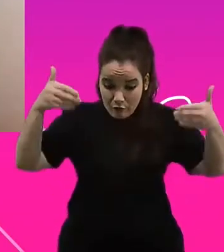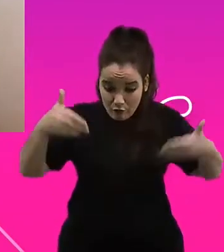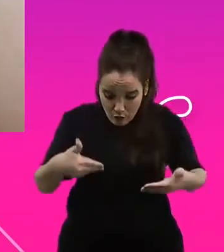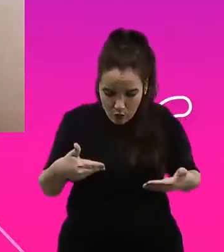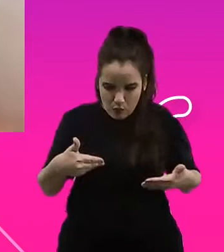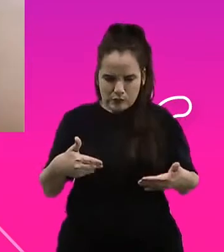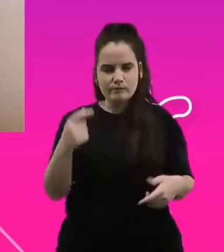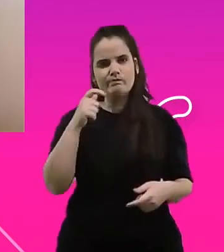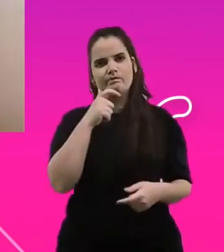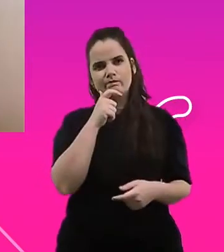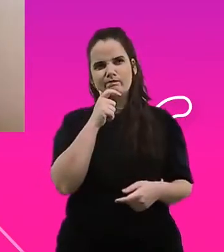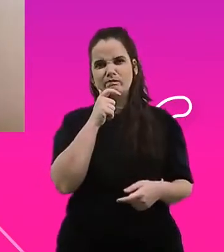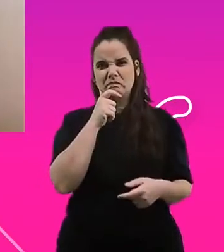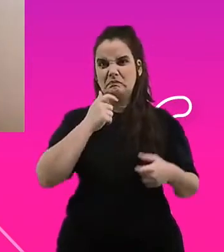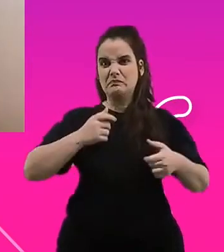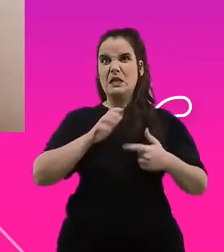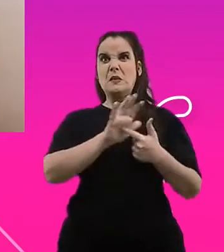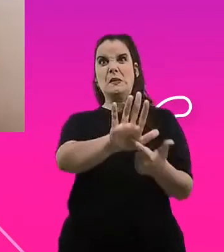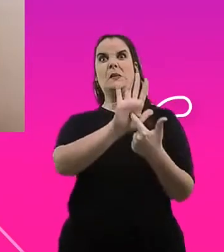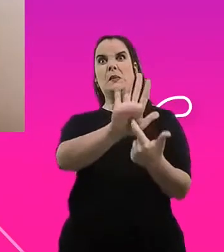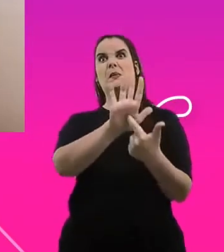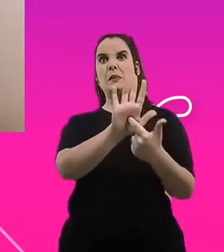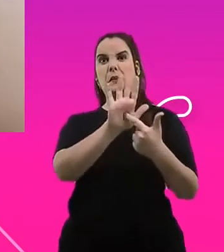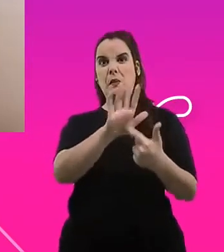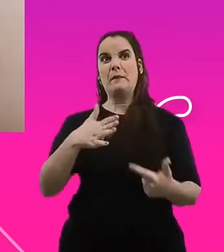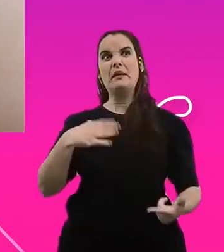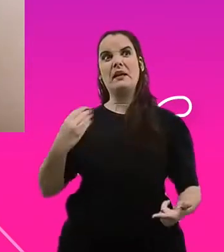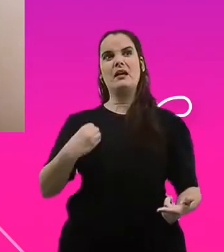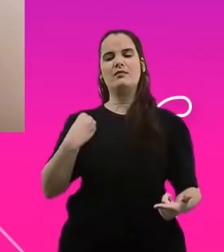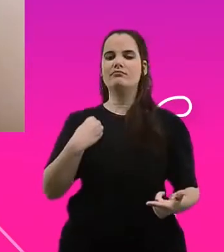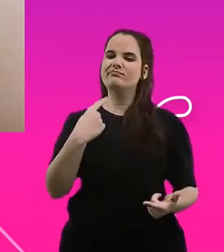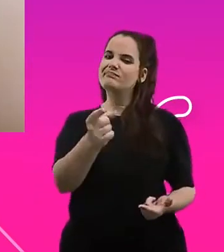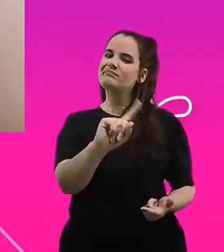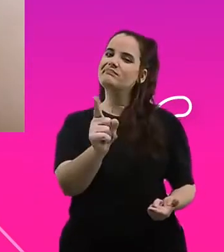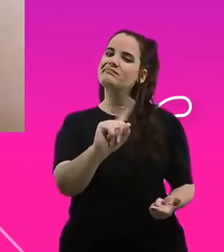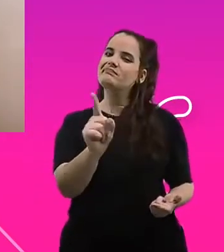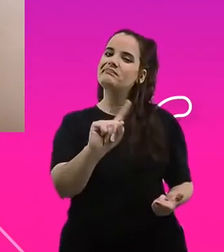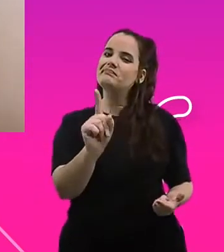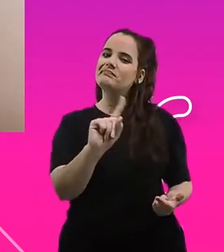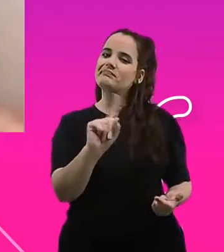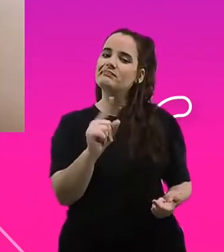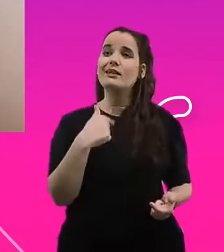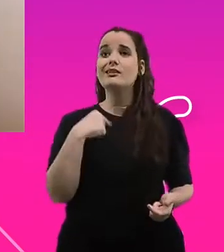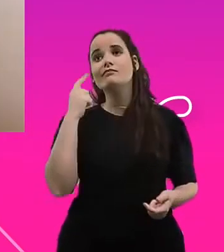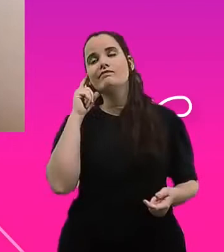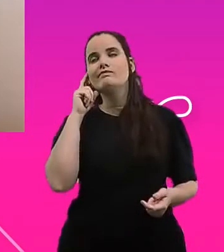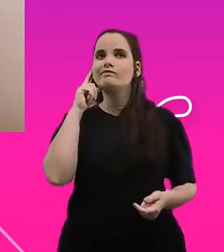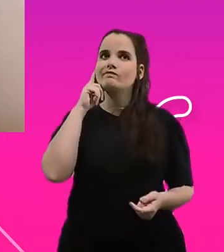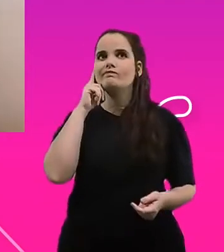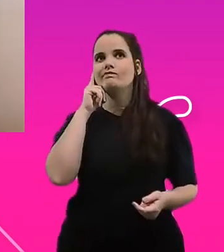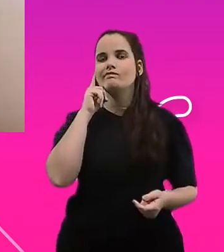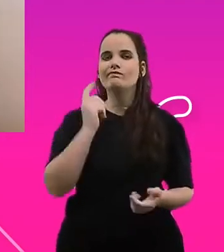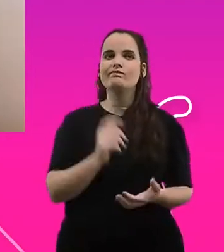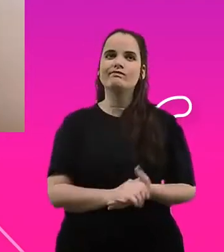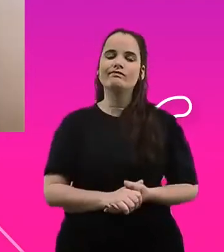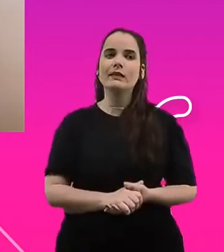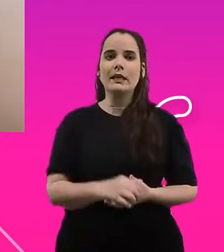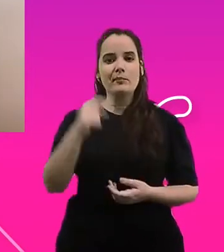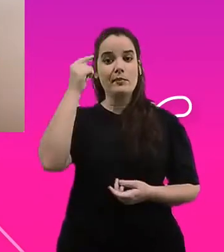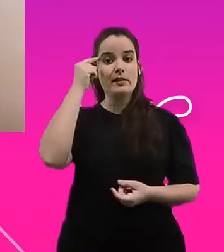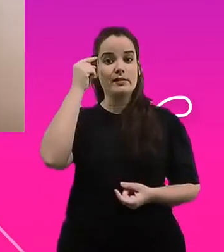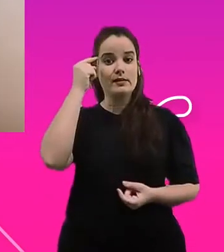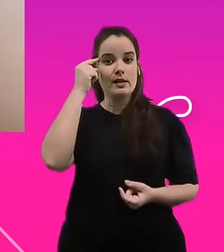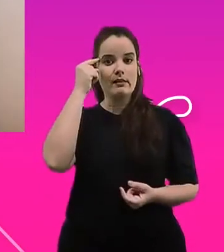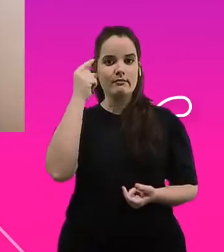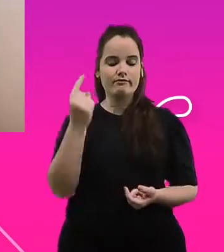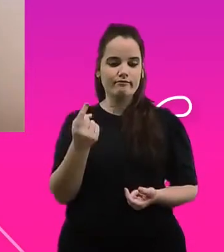tanto conteúdo, de me expor tanto, essa sempre foi uma questão para mim, e eu também levei um tempo ali para descobrir como é que